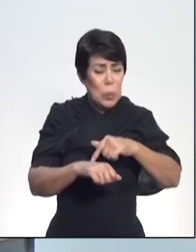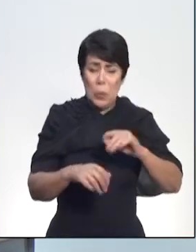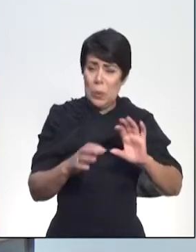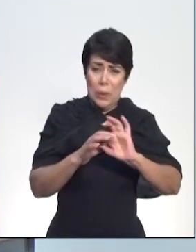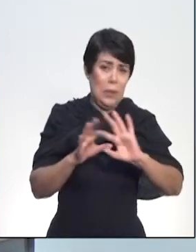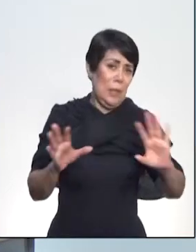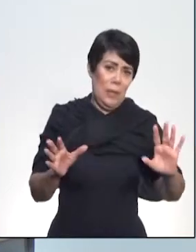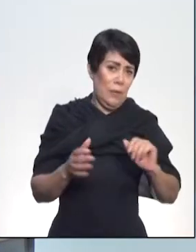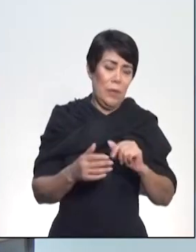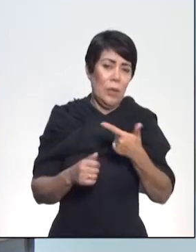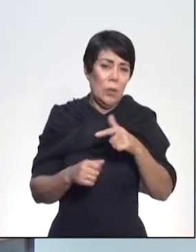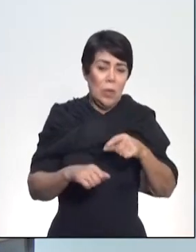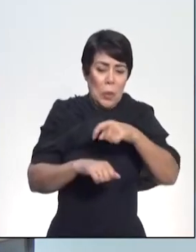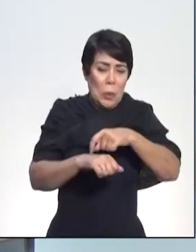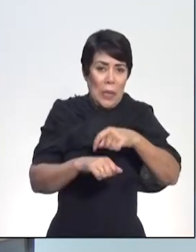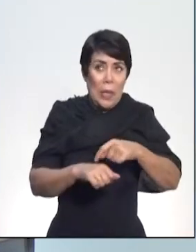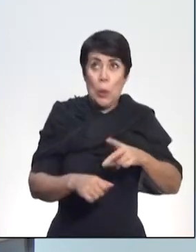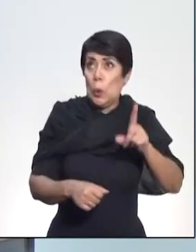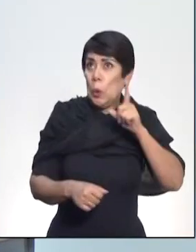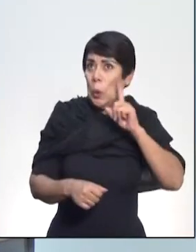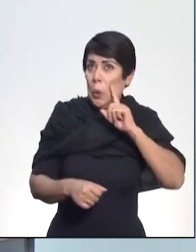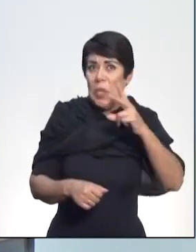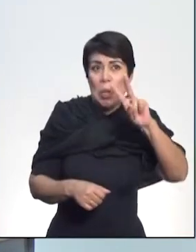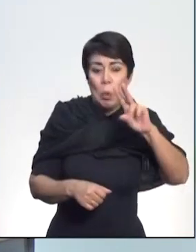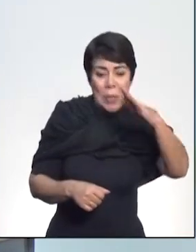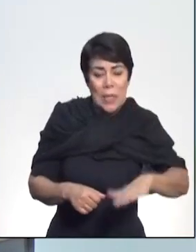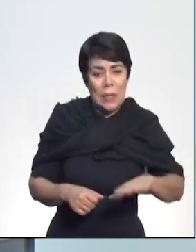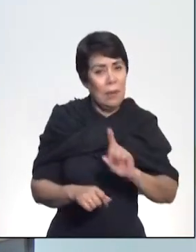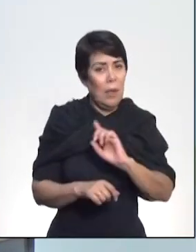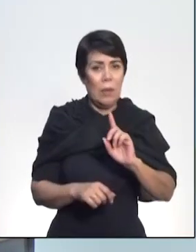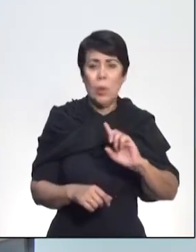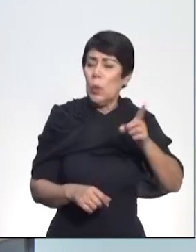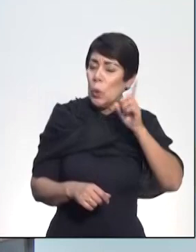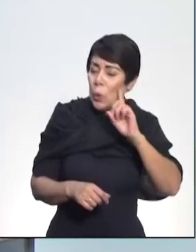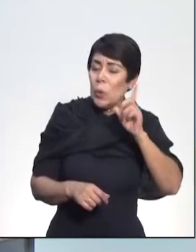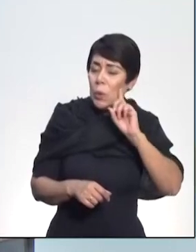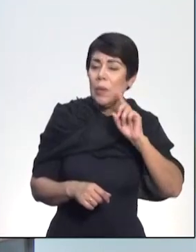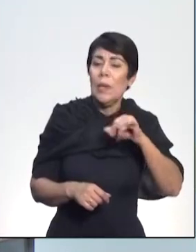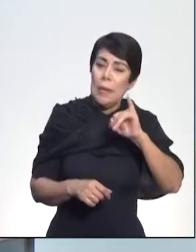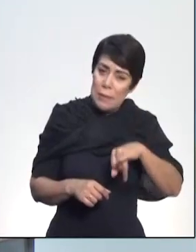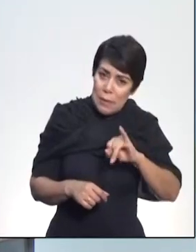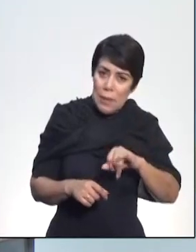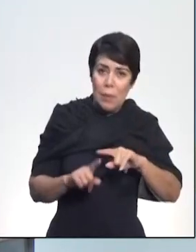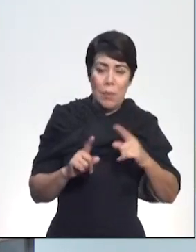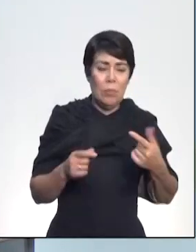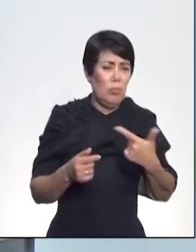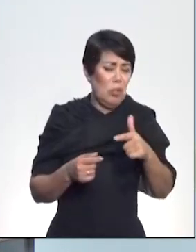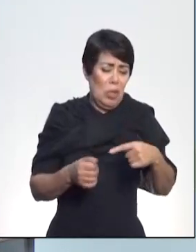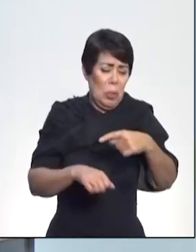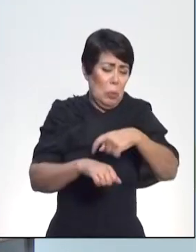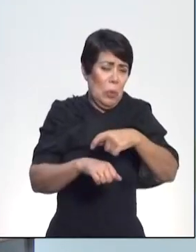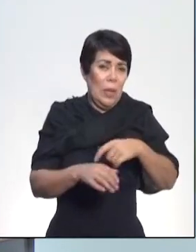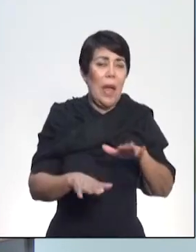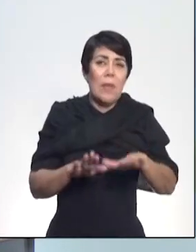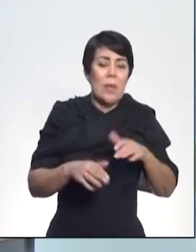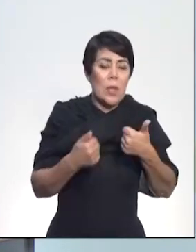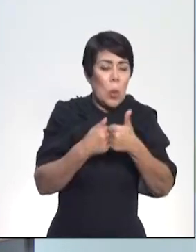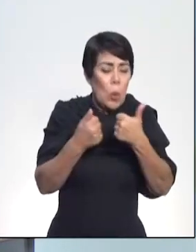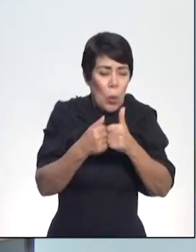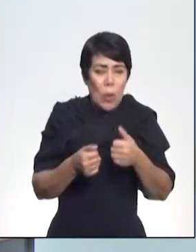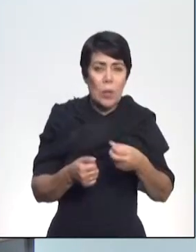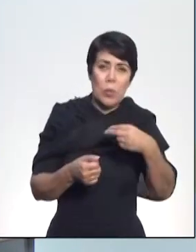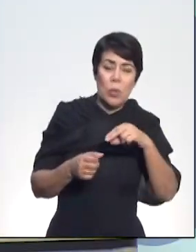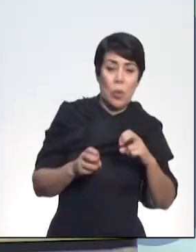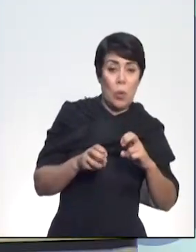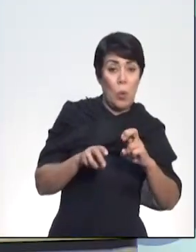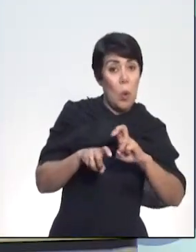sentar e estudar. Todo dia eu estudava, todo dia eu lia, né, no caminho do trabalho, eu lia no ônibus, no metrô, até porque minha